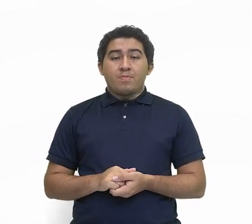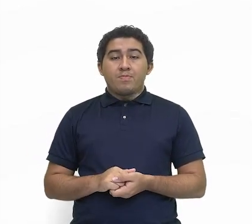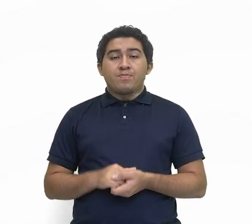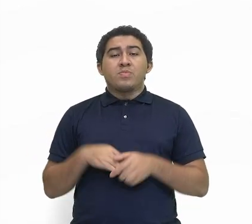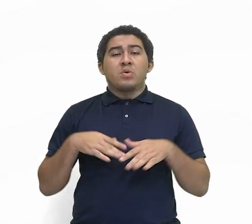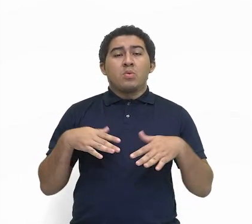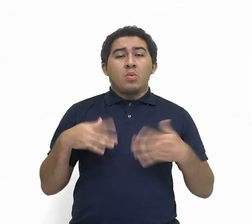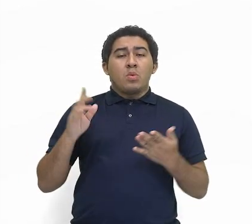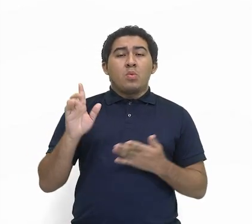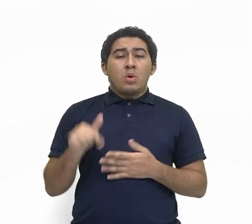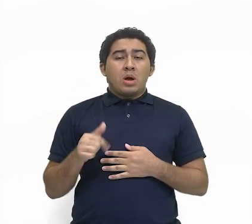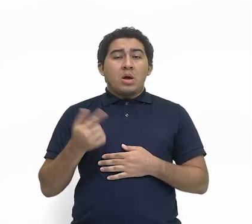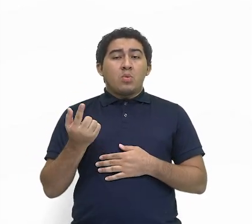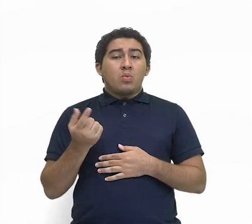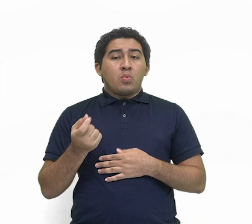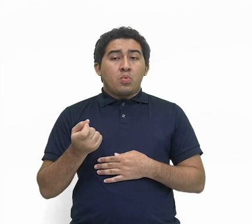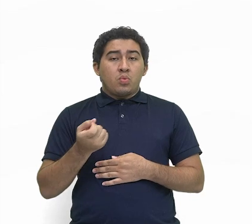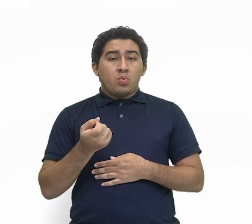Qual é o valor